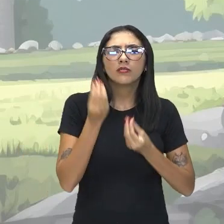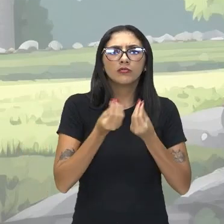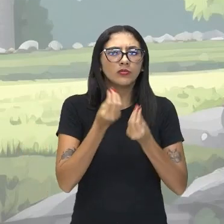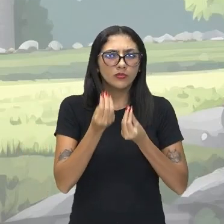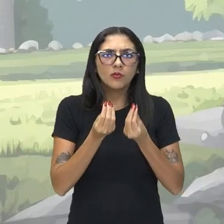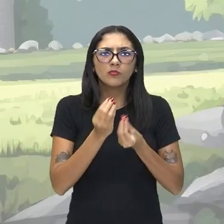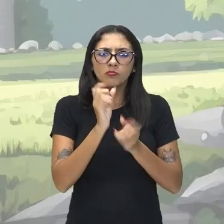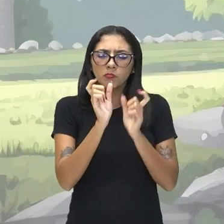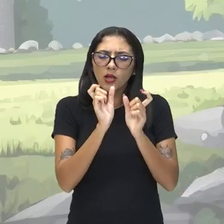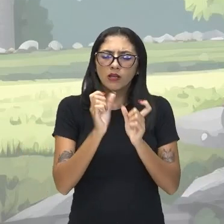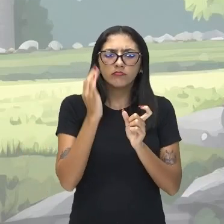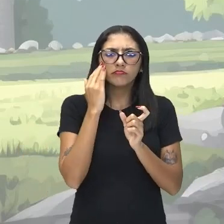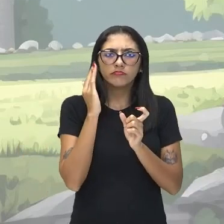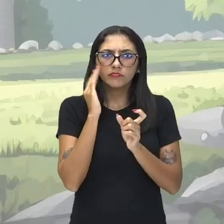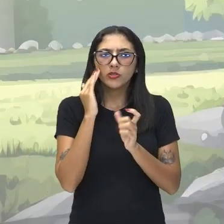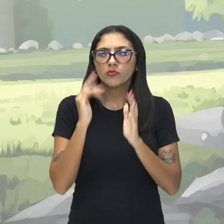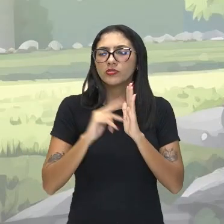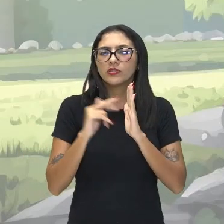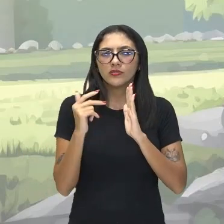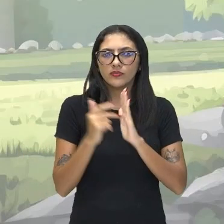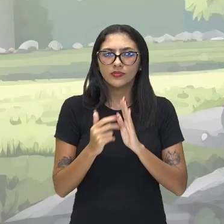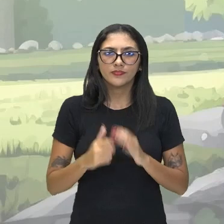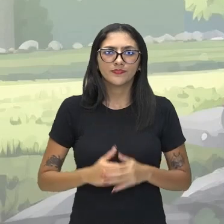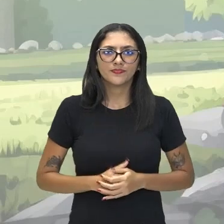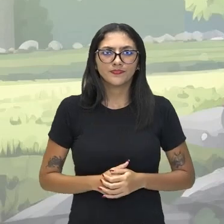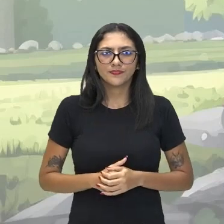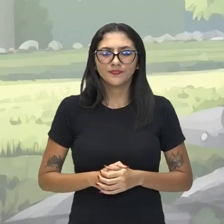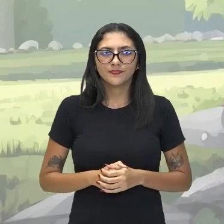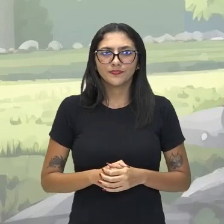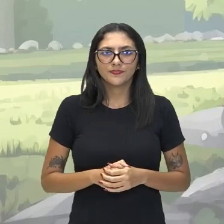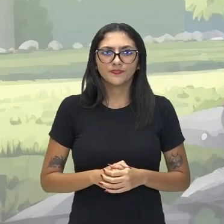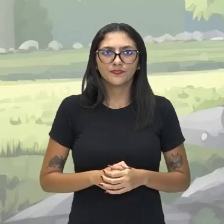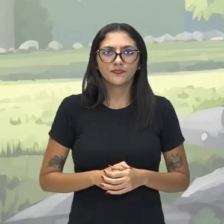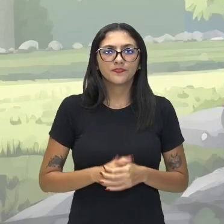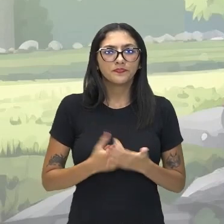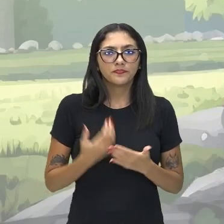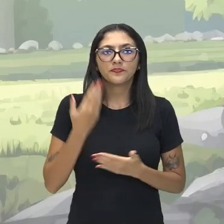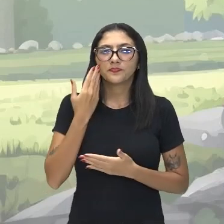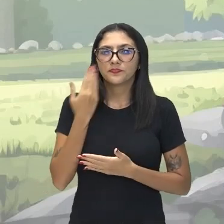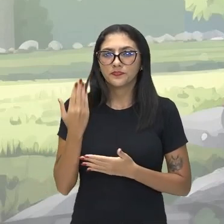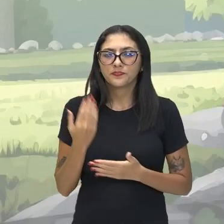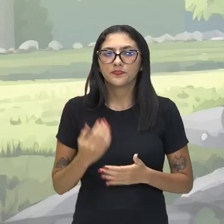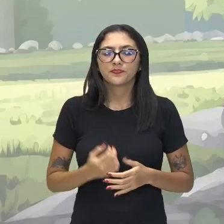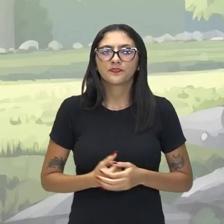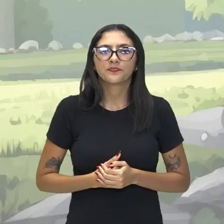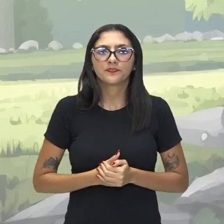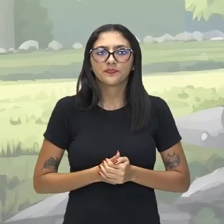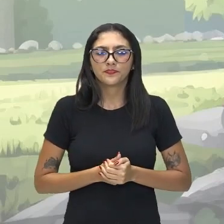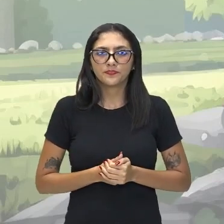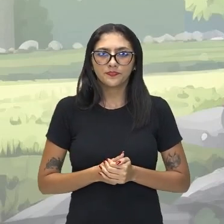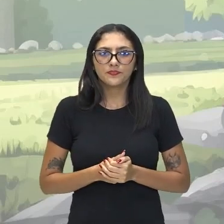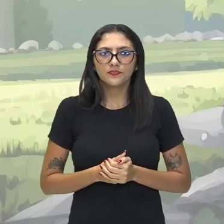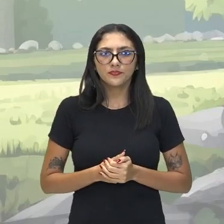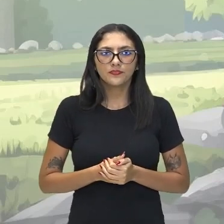reflexão, tá? Vamos continuar. Então, olha só. Desaparece, então, aí, né, no nosso conto